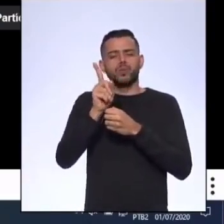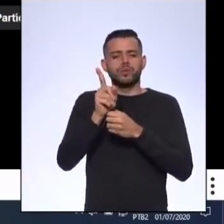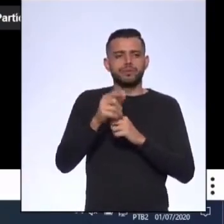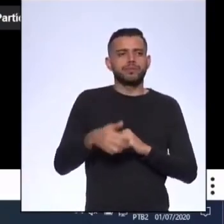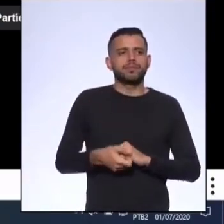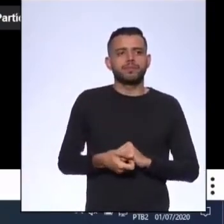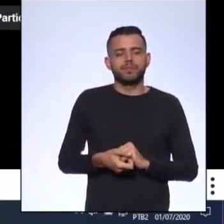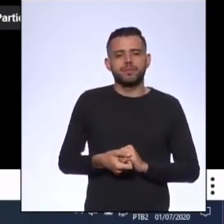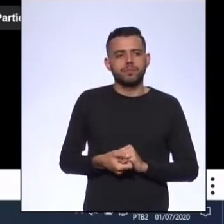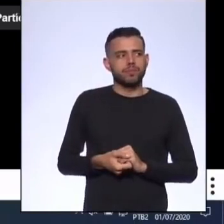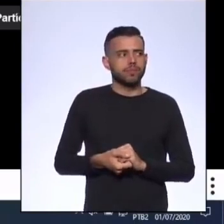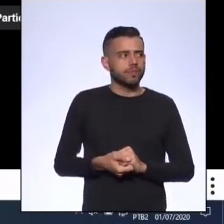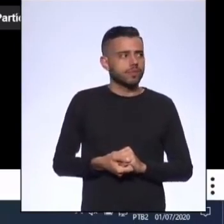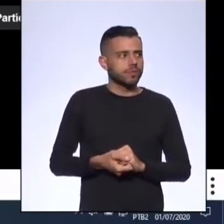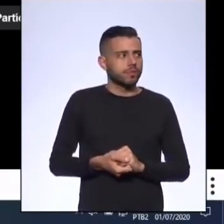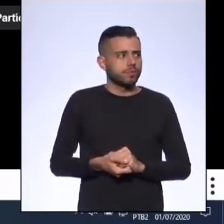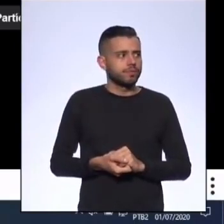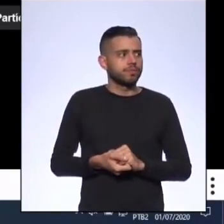Beleza?